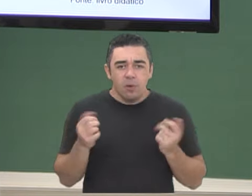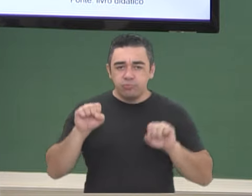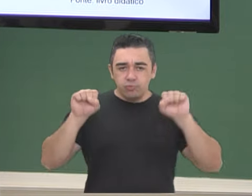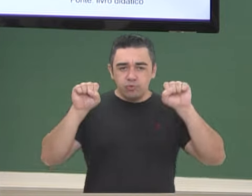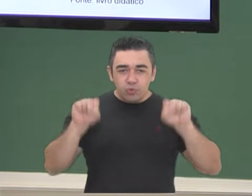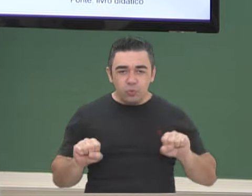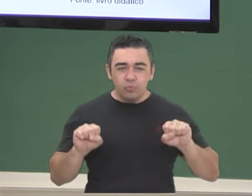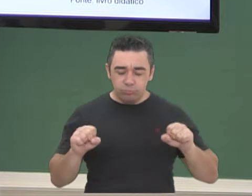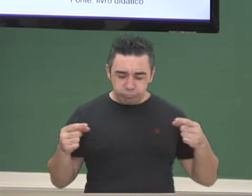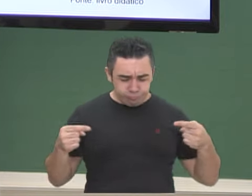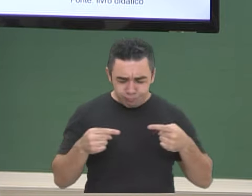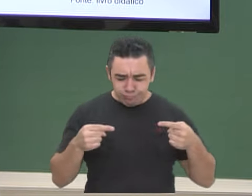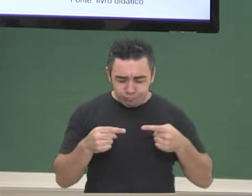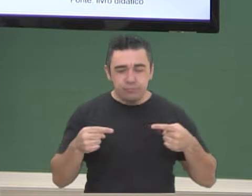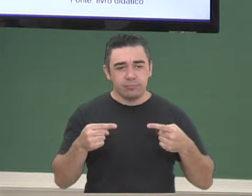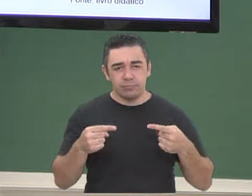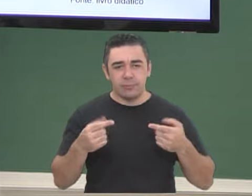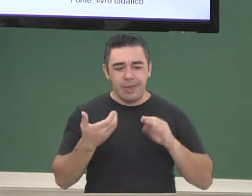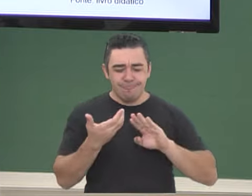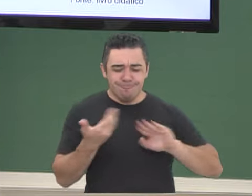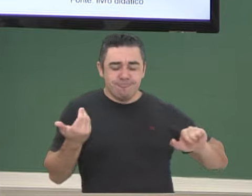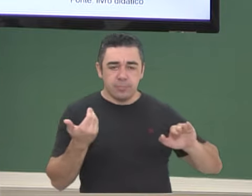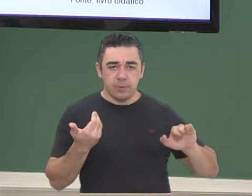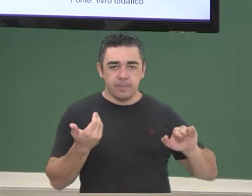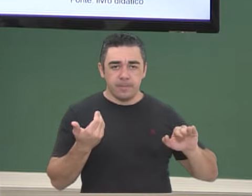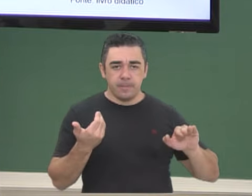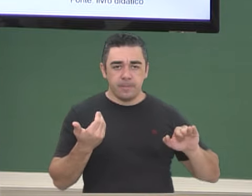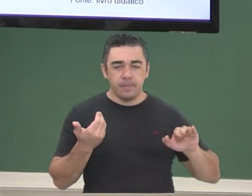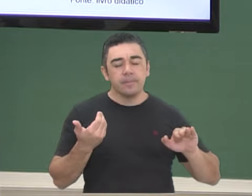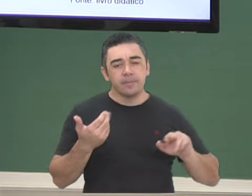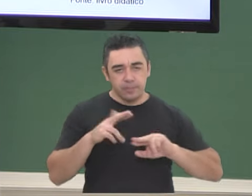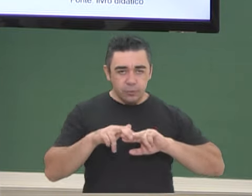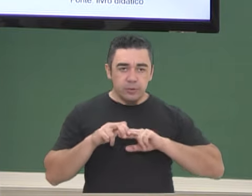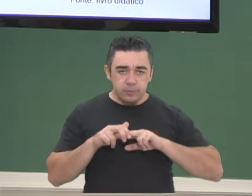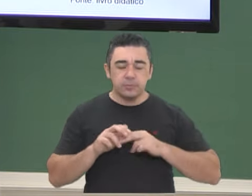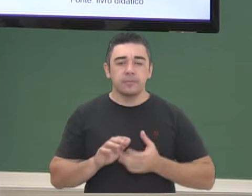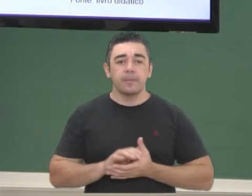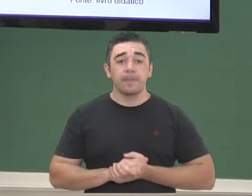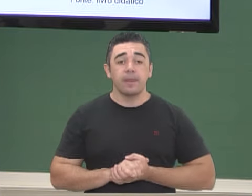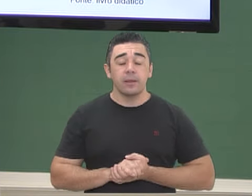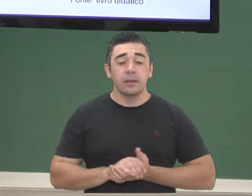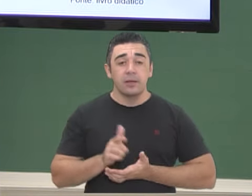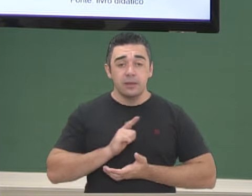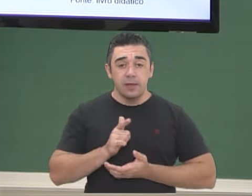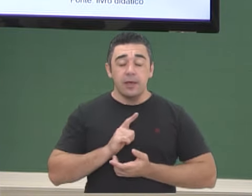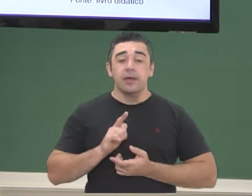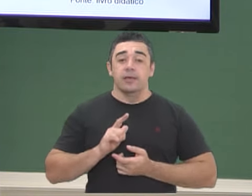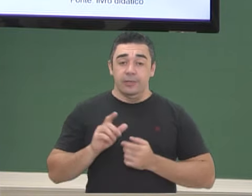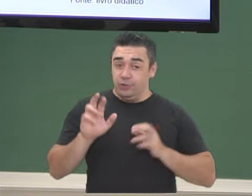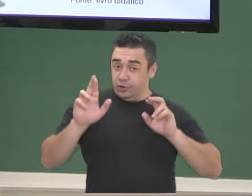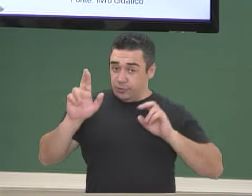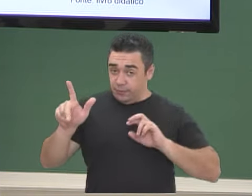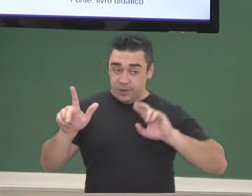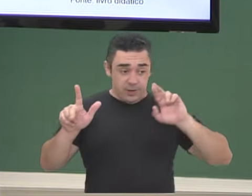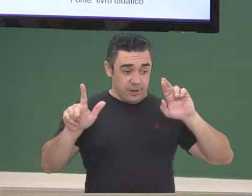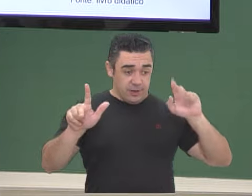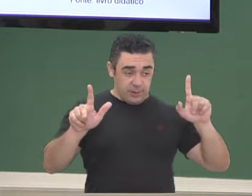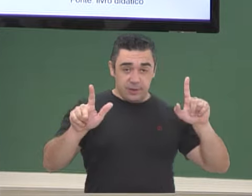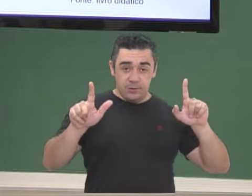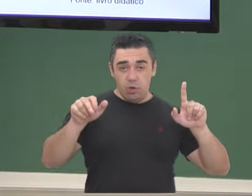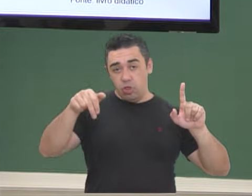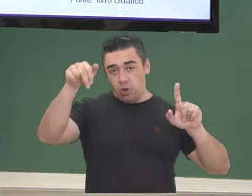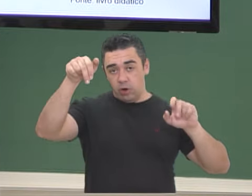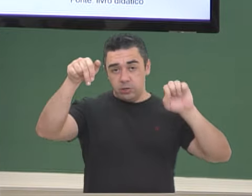iguais vão estar se repelindo então a força é repulsão polos opostos na polos